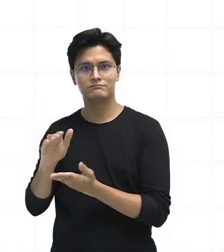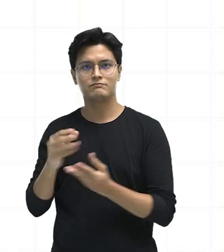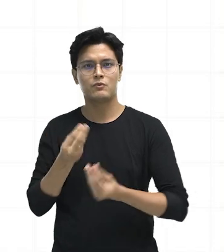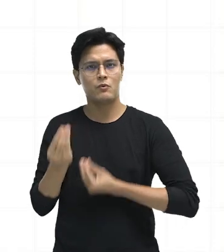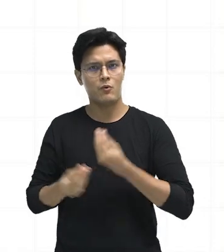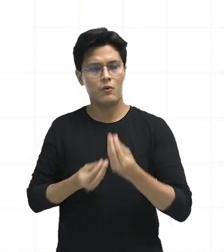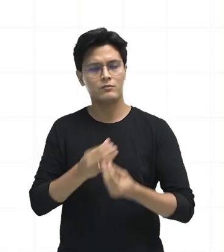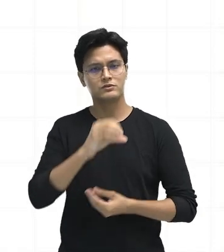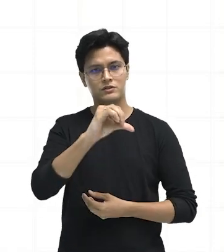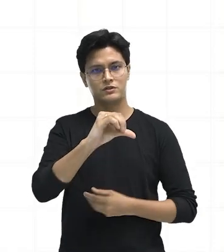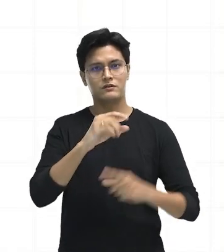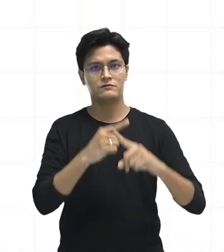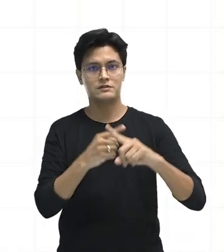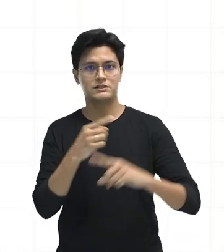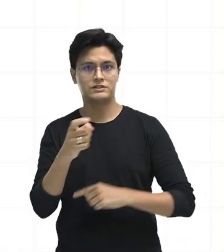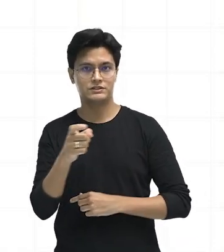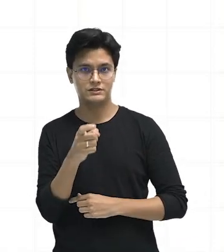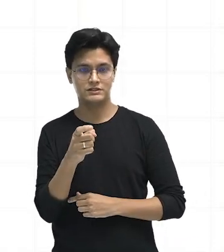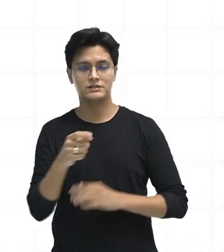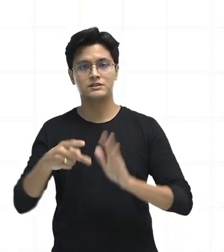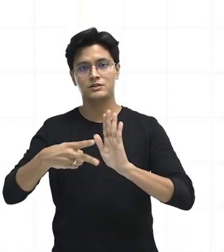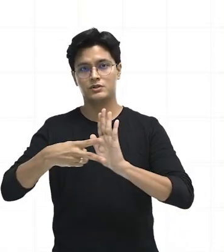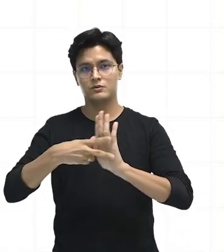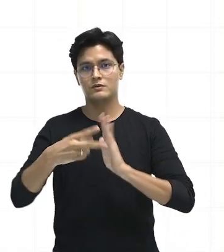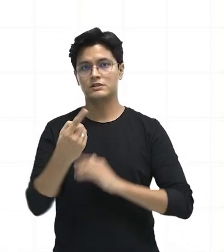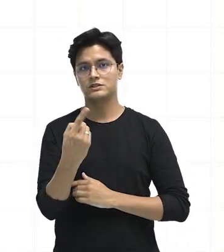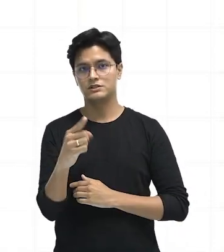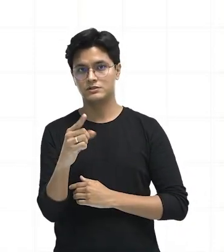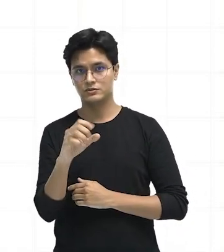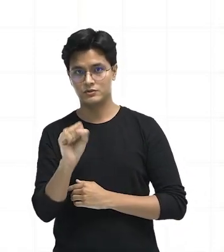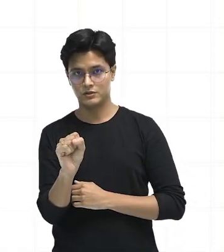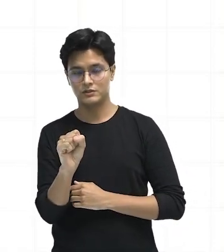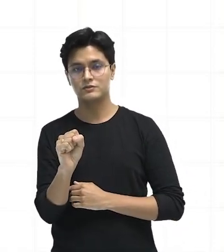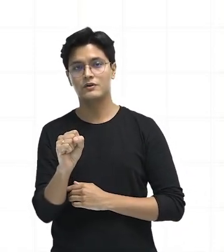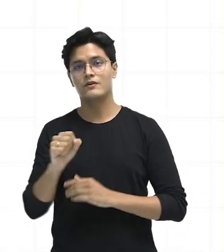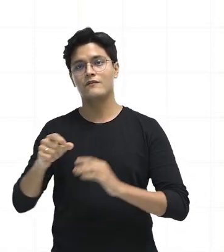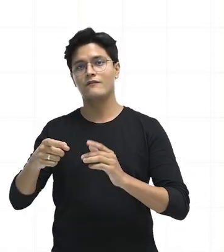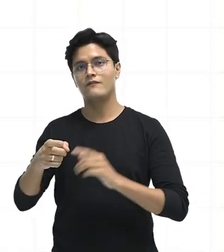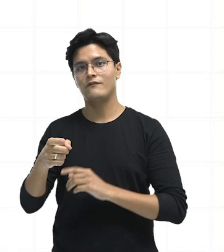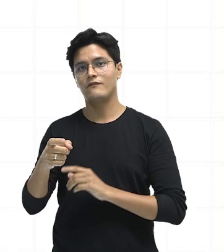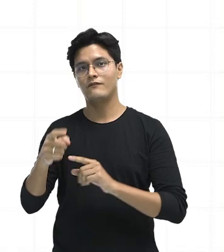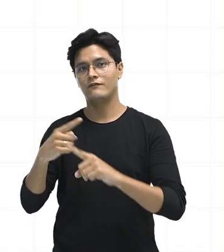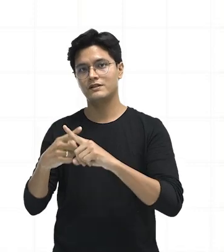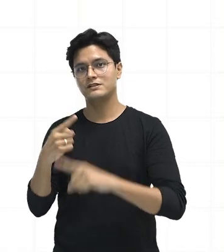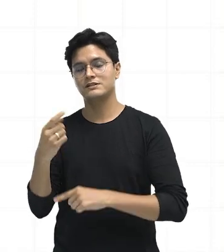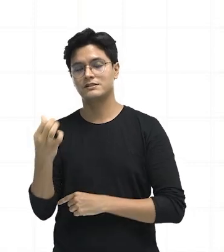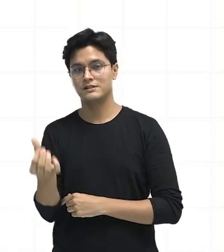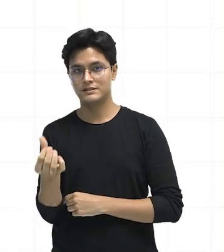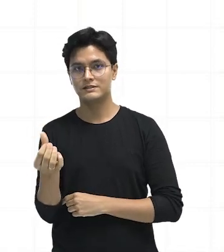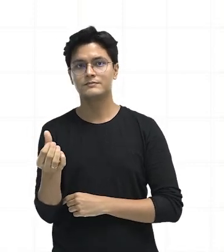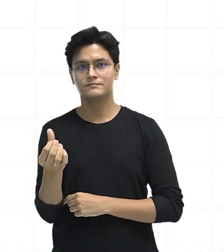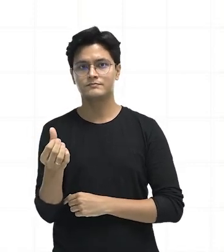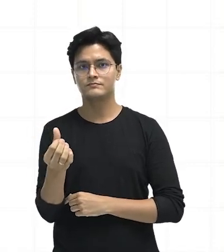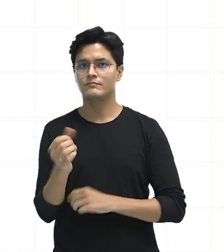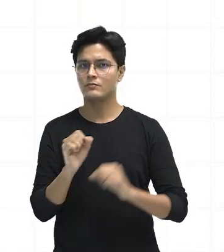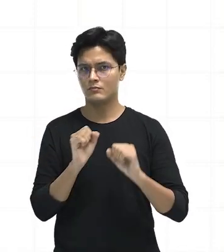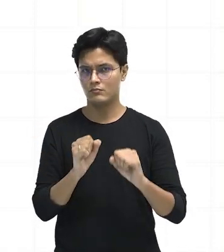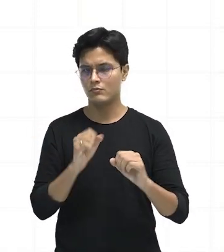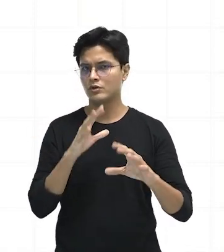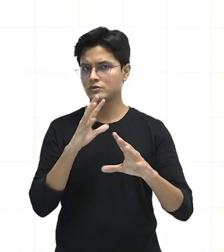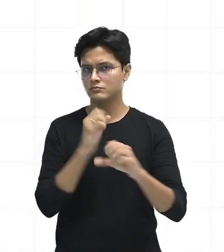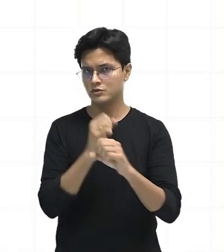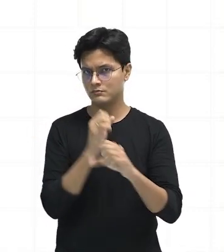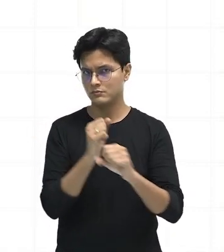vezes x é igual a 18 vezes 6. Professor, a gente pode multiplicar